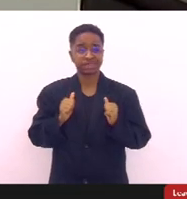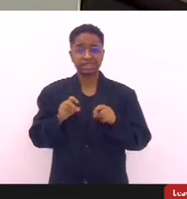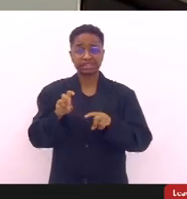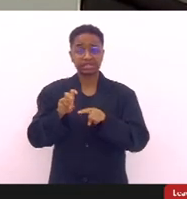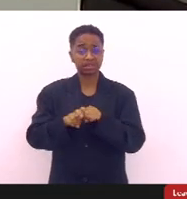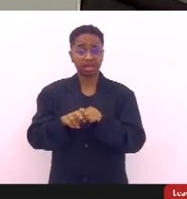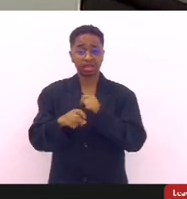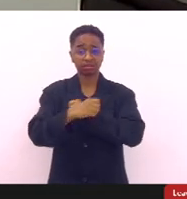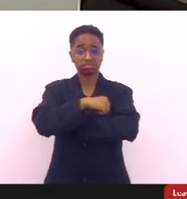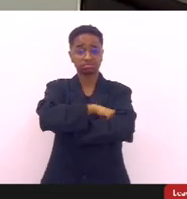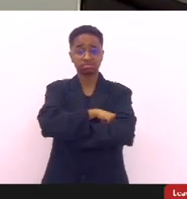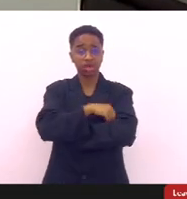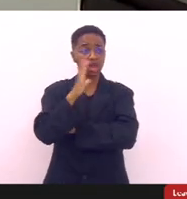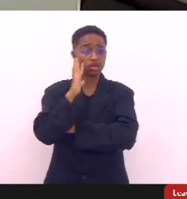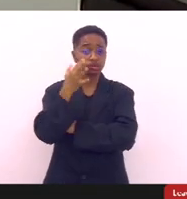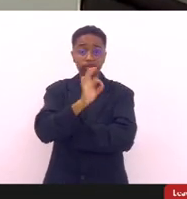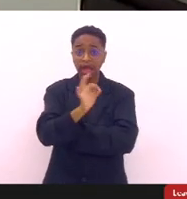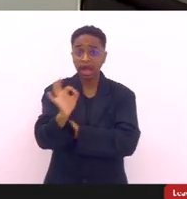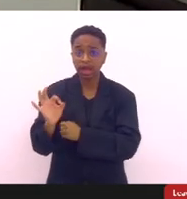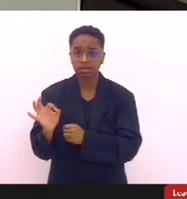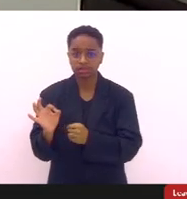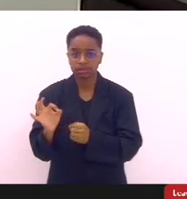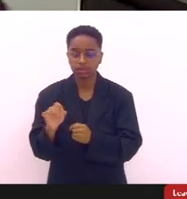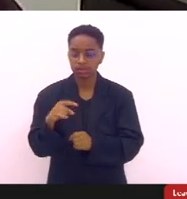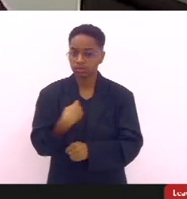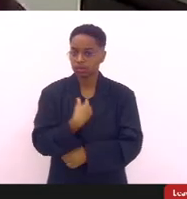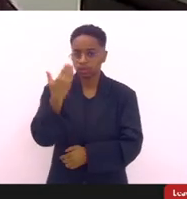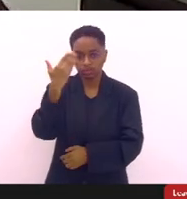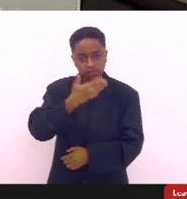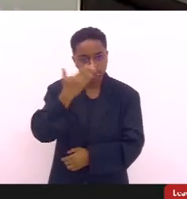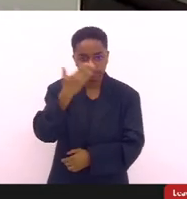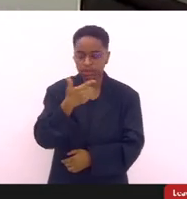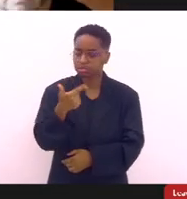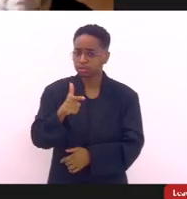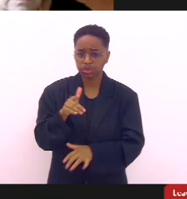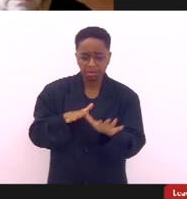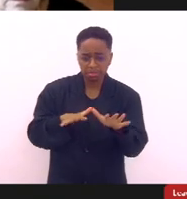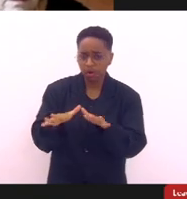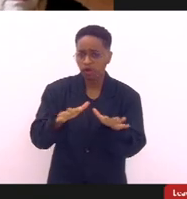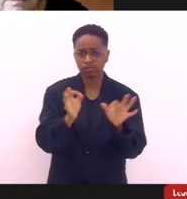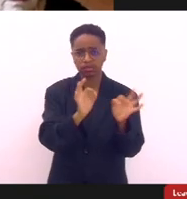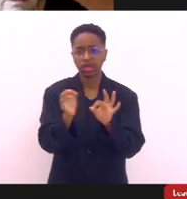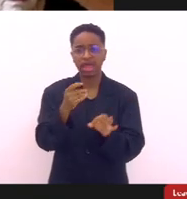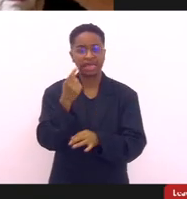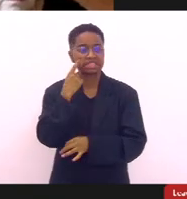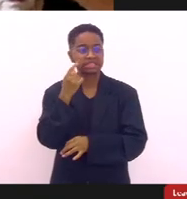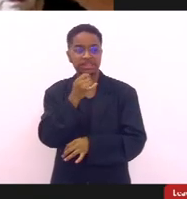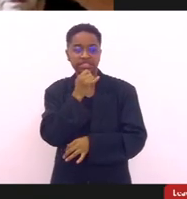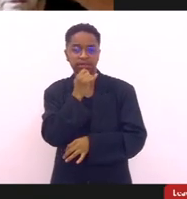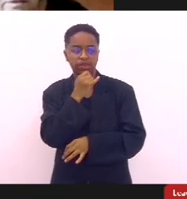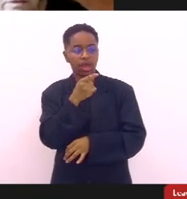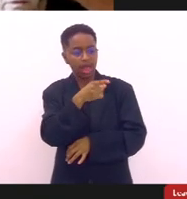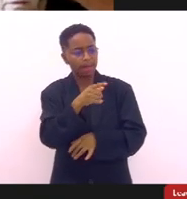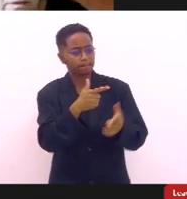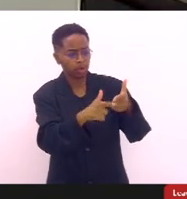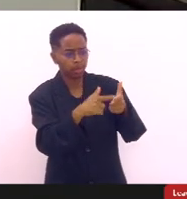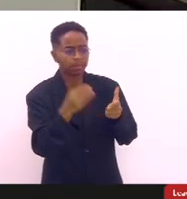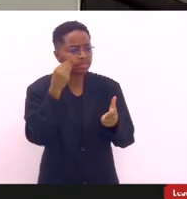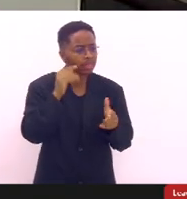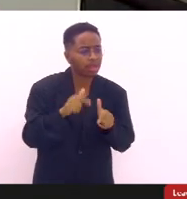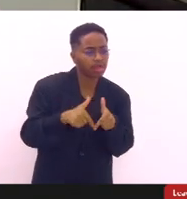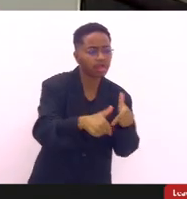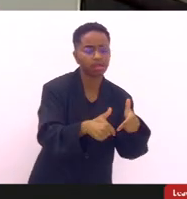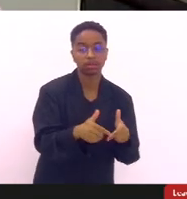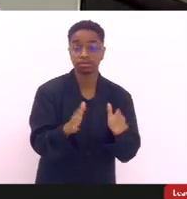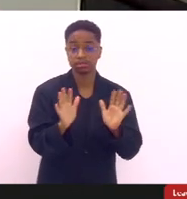tomar decisão. Quer dizer, eu não vejo. A gente não vê um movimento. Não, esse é um problema, vamos tentar resolver. Claro que eu posso imaginar